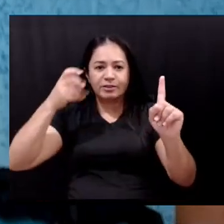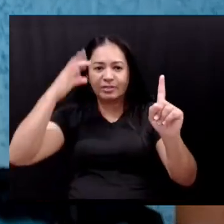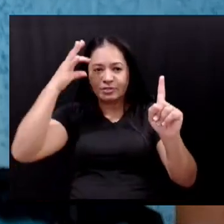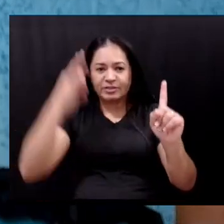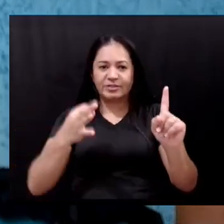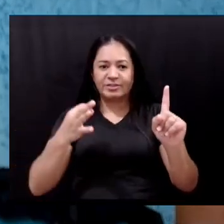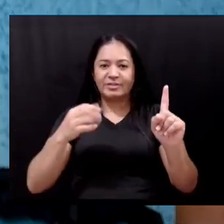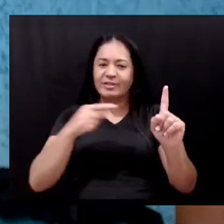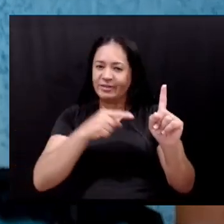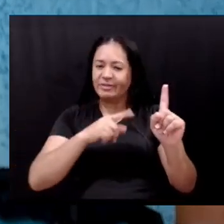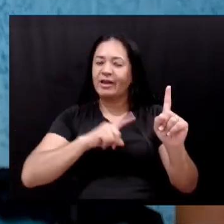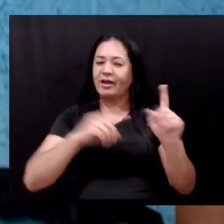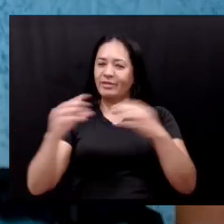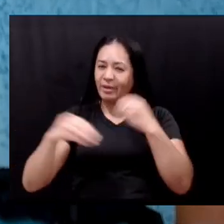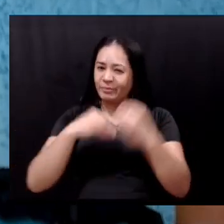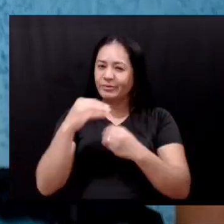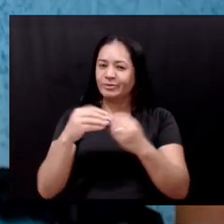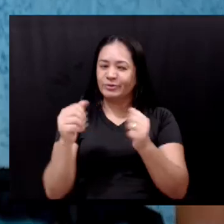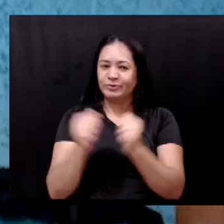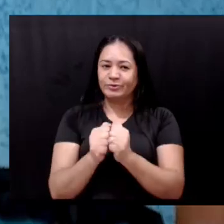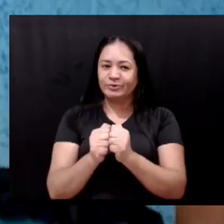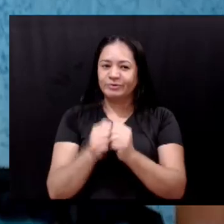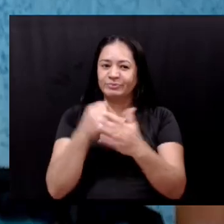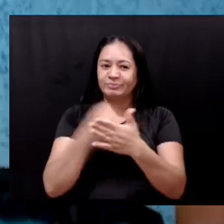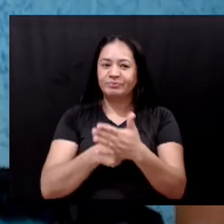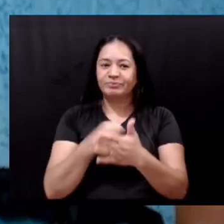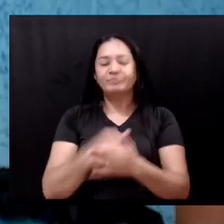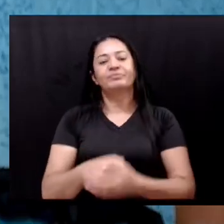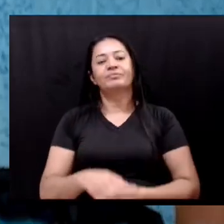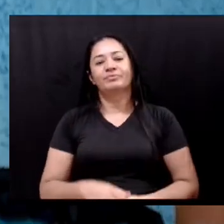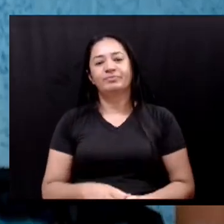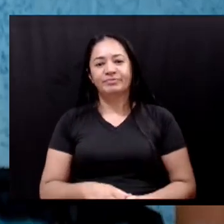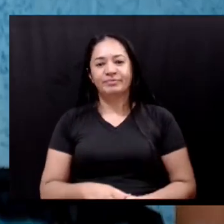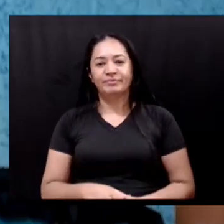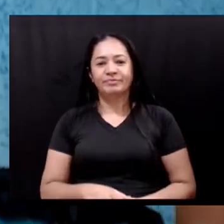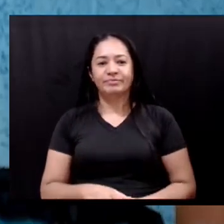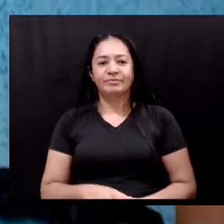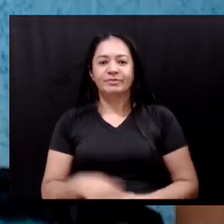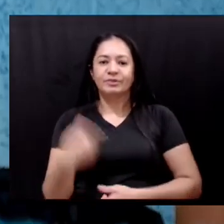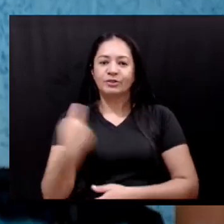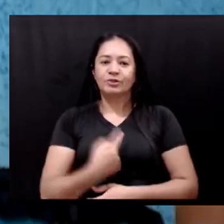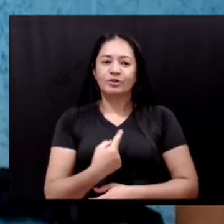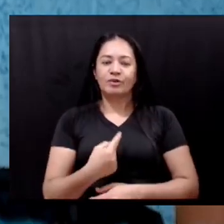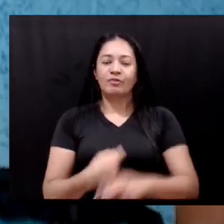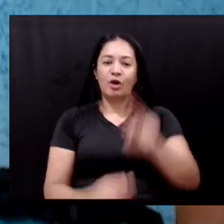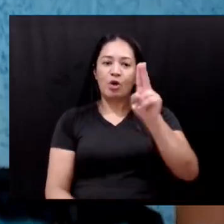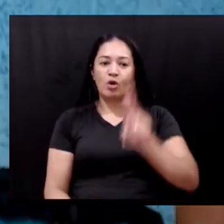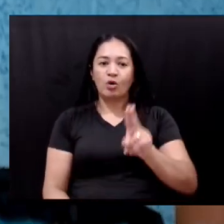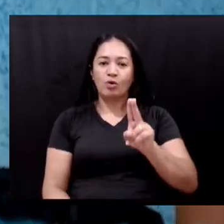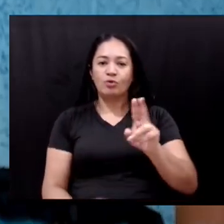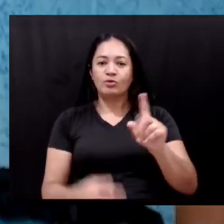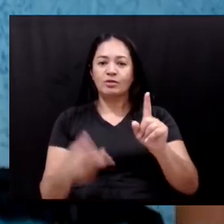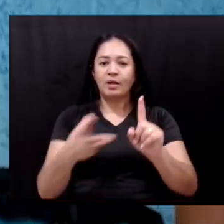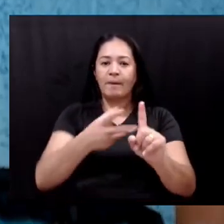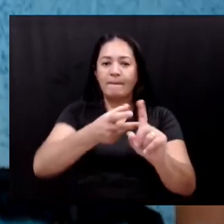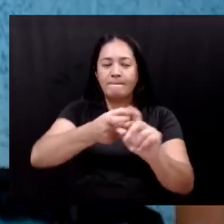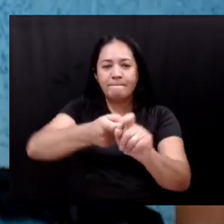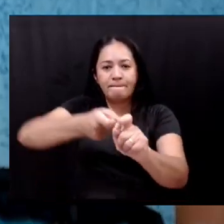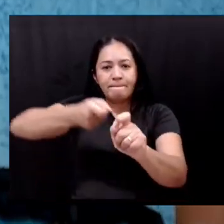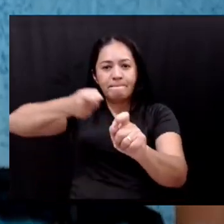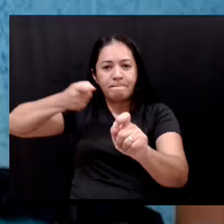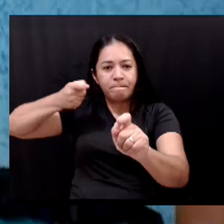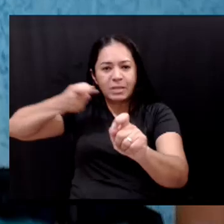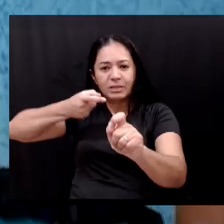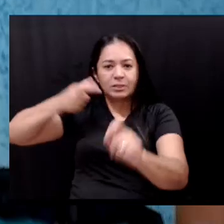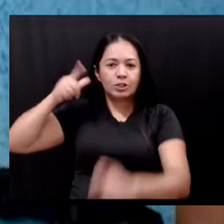caçada, nessa luta. E a gente vai usar essa flecha para poder conseguir todas